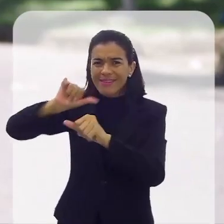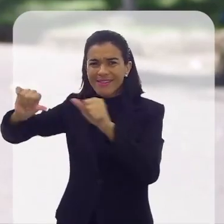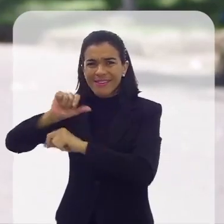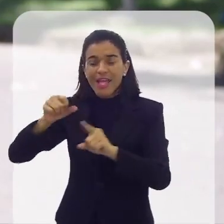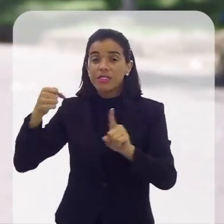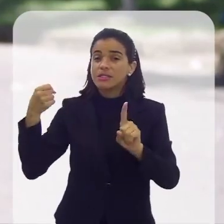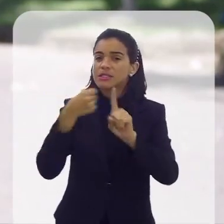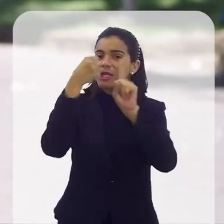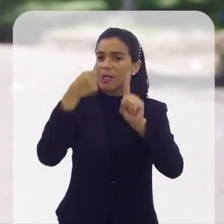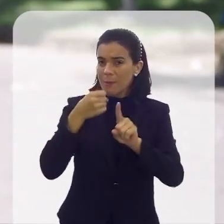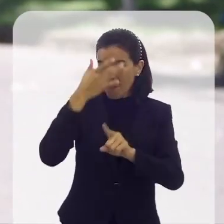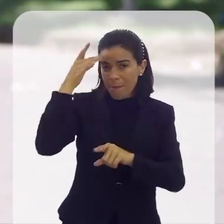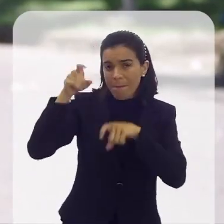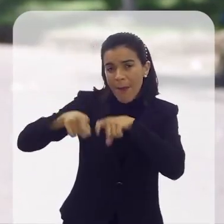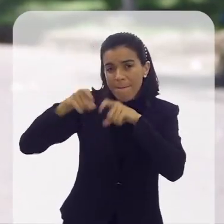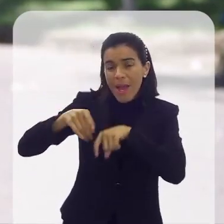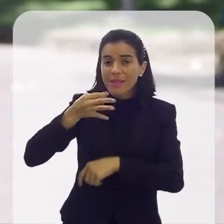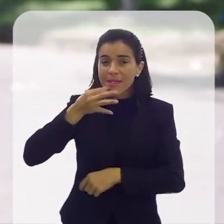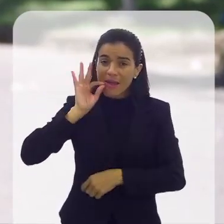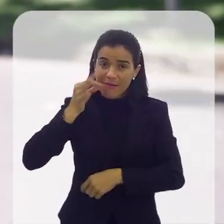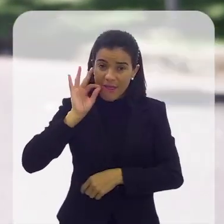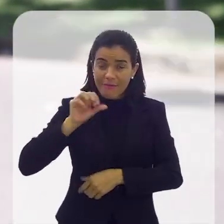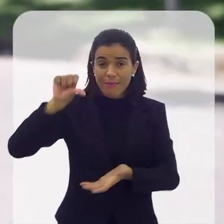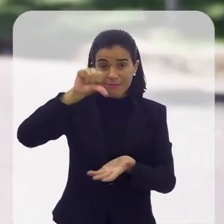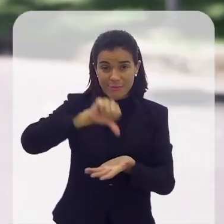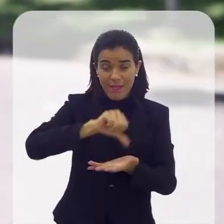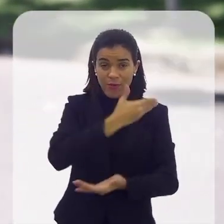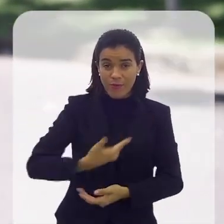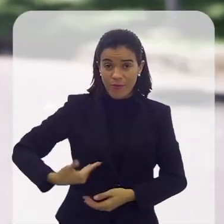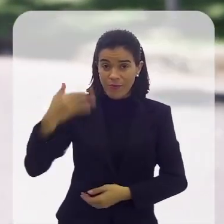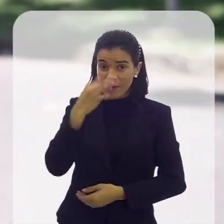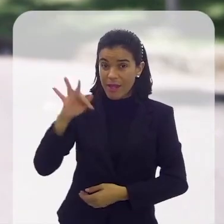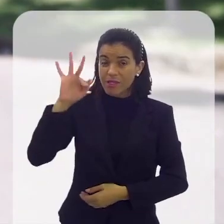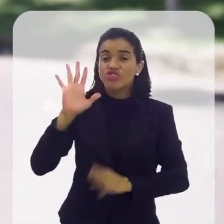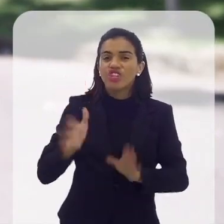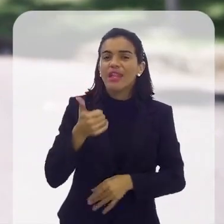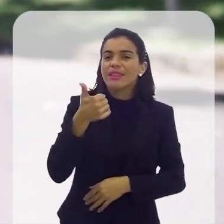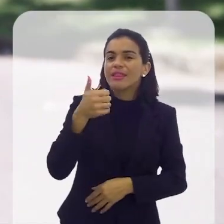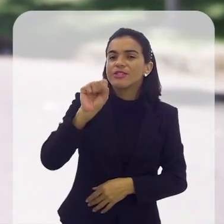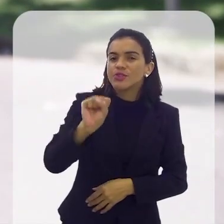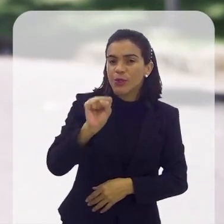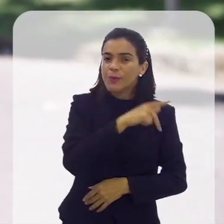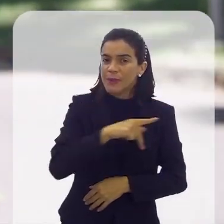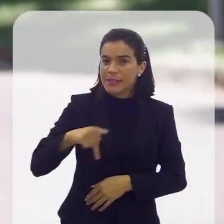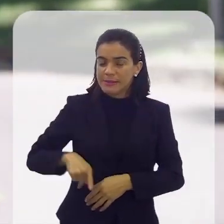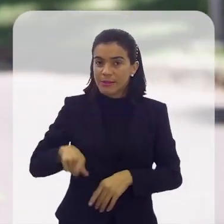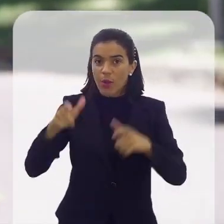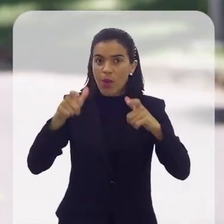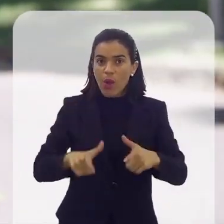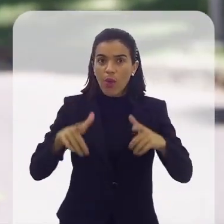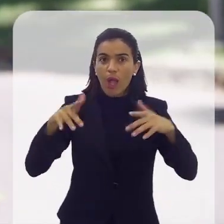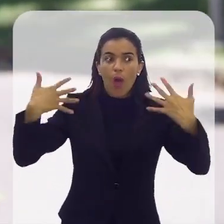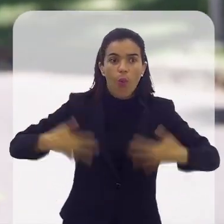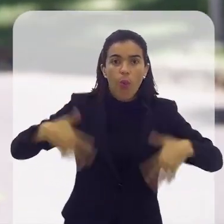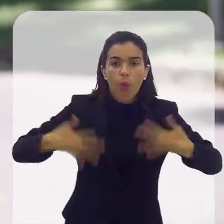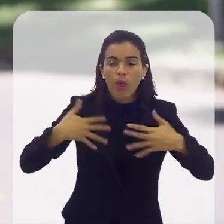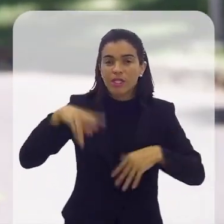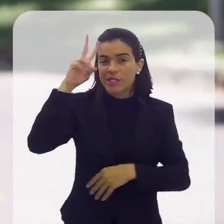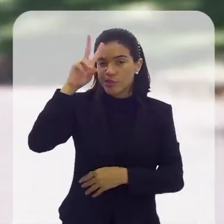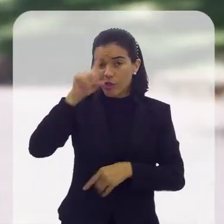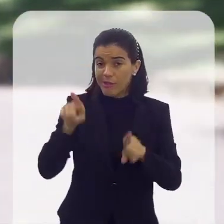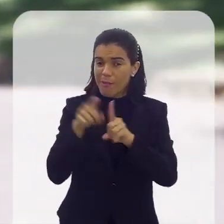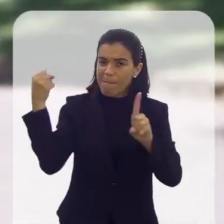usos. Foi símbolo da elite cafeicultora do país, sede do governo federal, por onde passaram 18 presidentes, palco de episódios dramáticos da